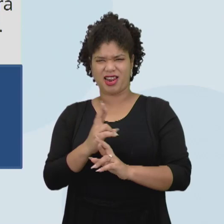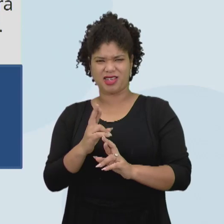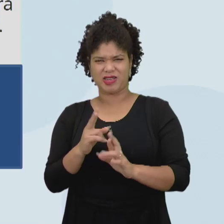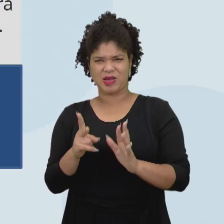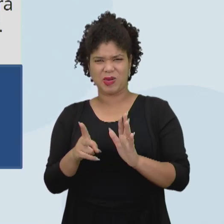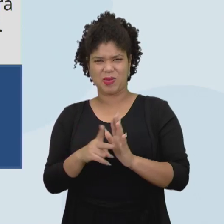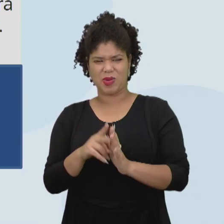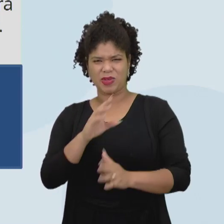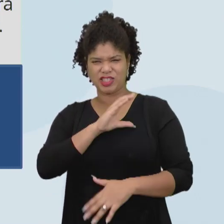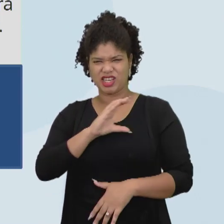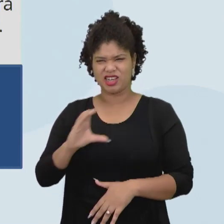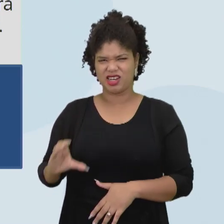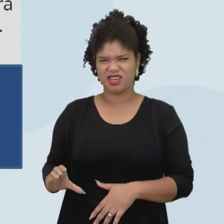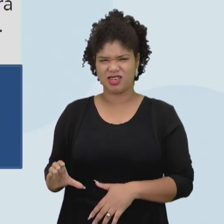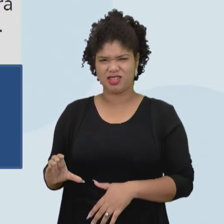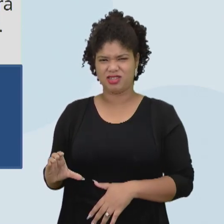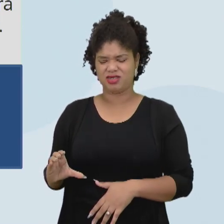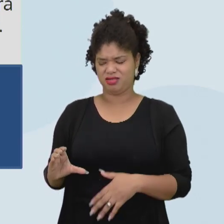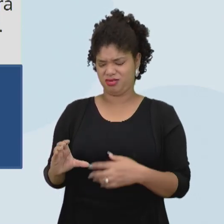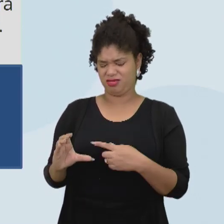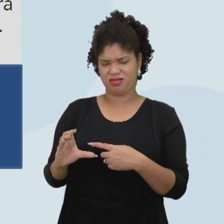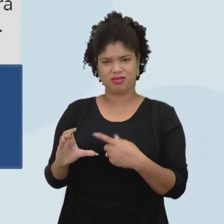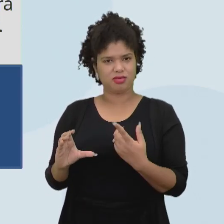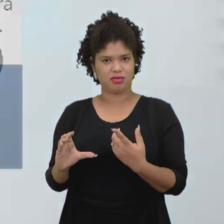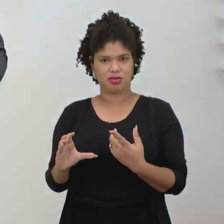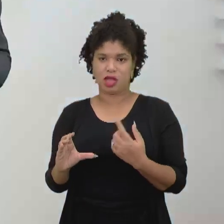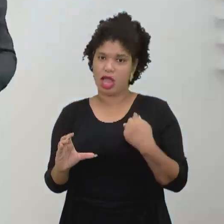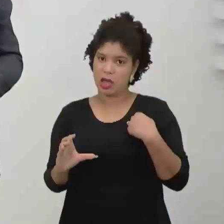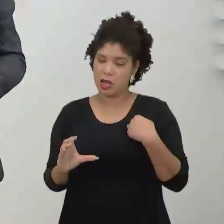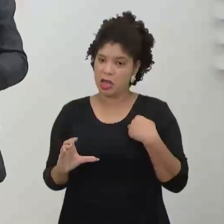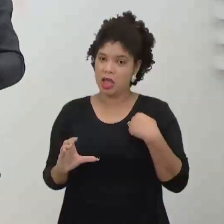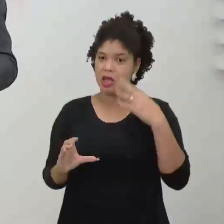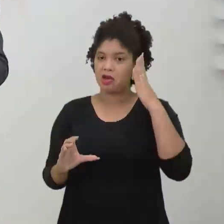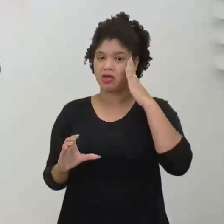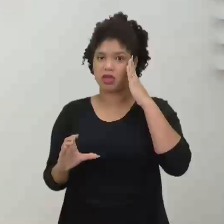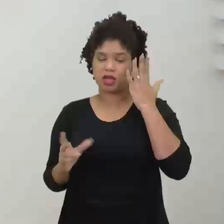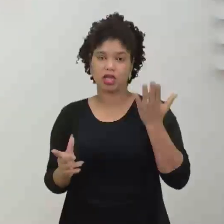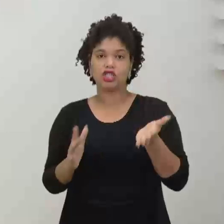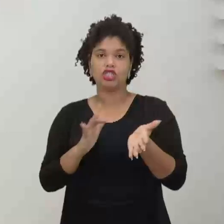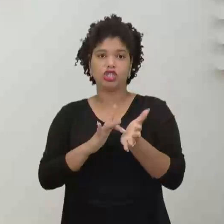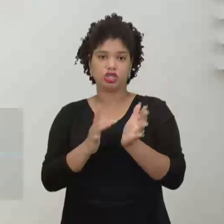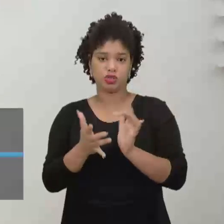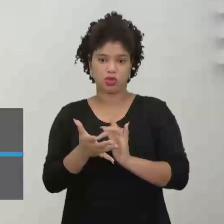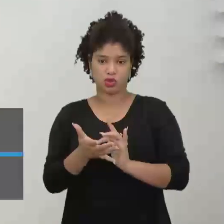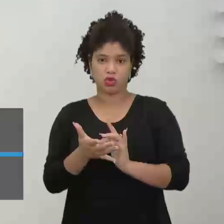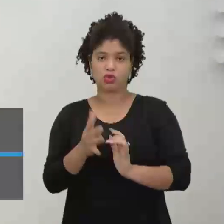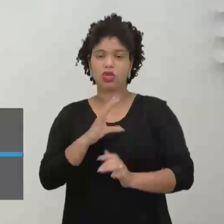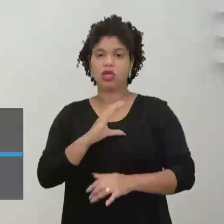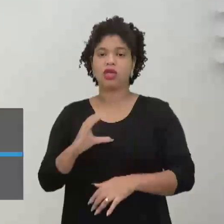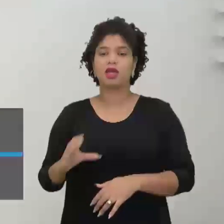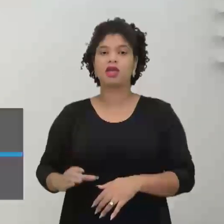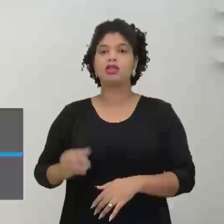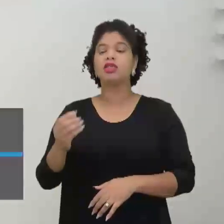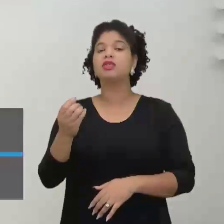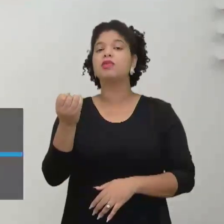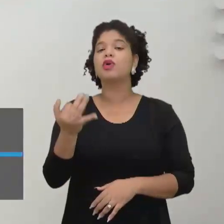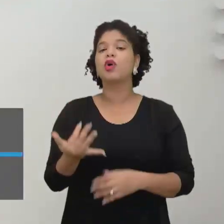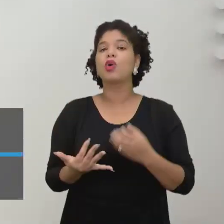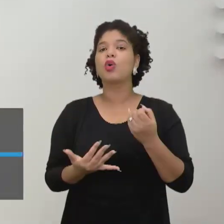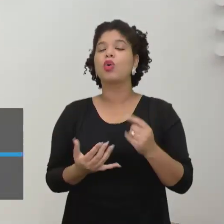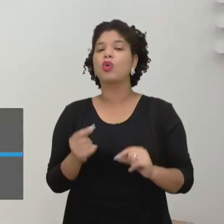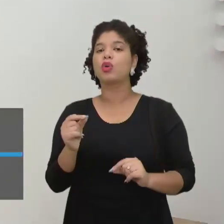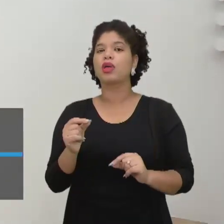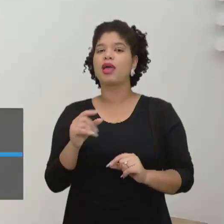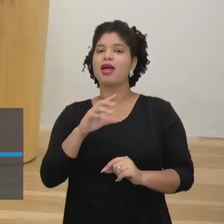cristão. Que coisa estranha, né? Pois é, porque até onde eu sei, Cristo fala de uma irmandade, Sim.